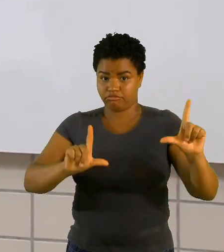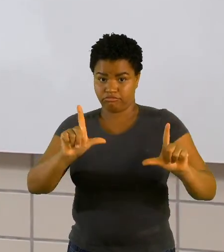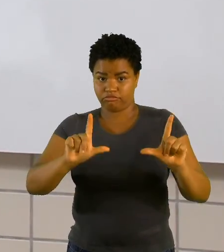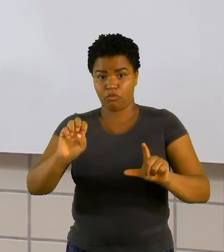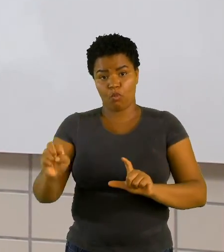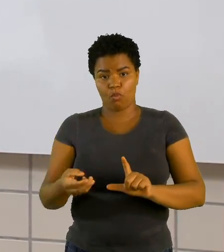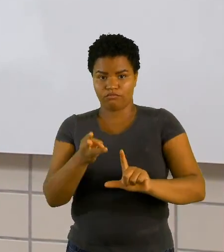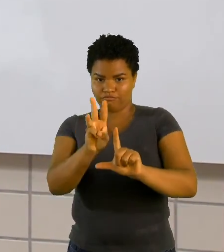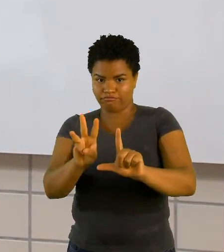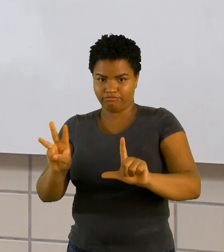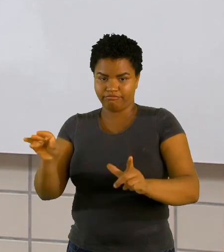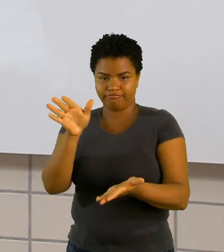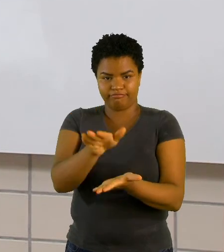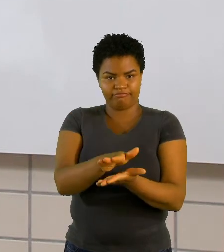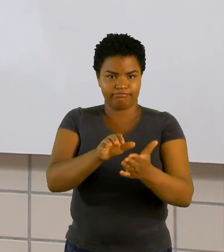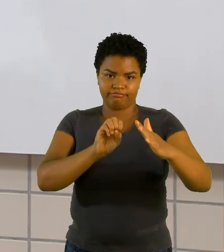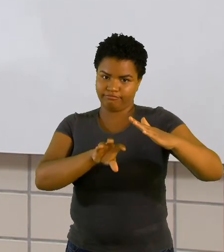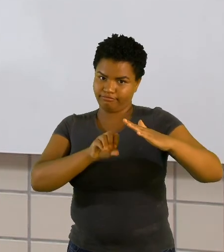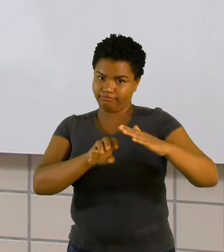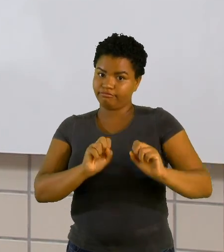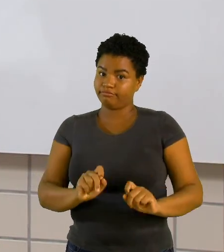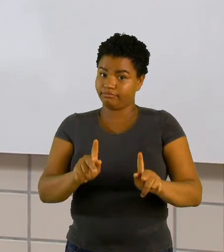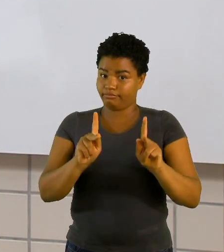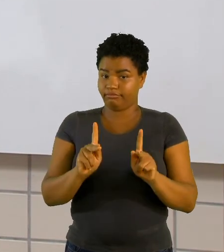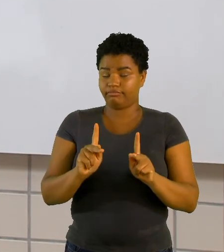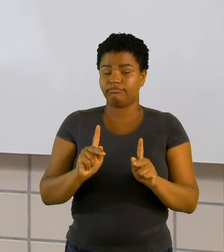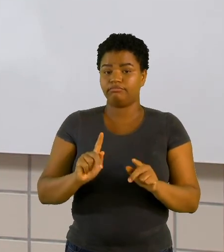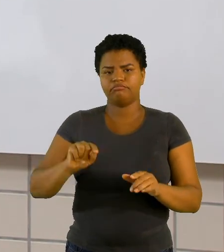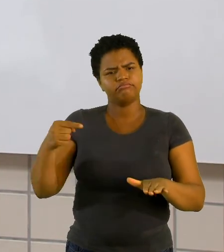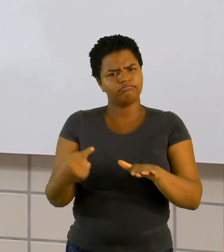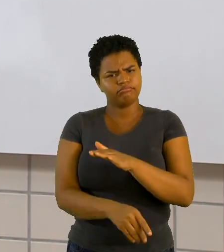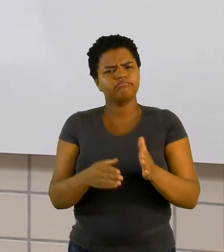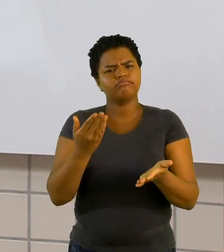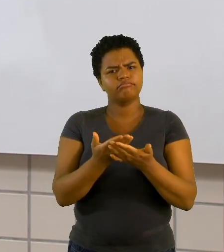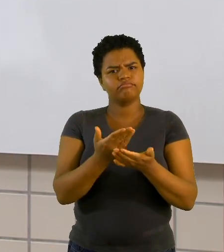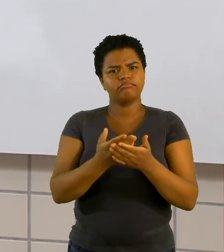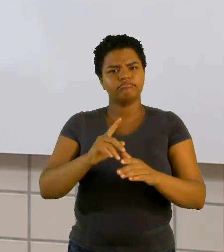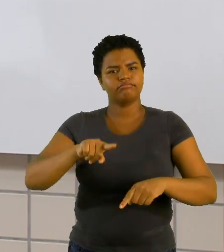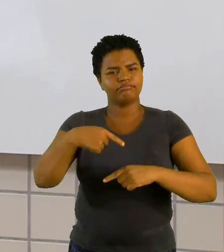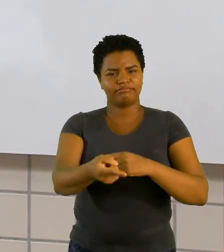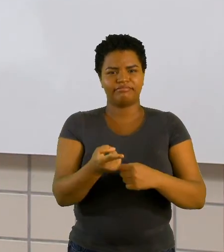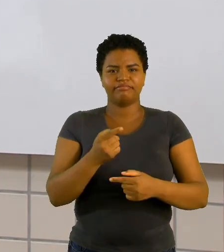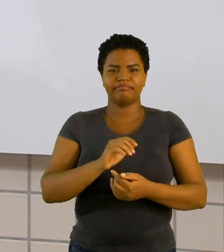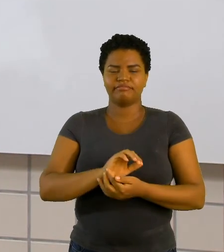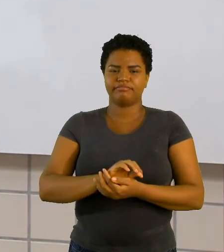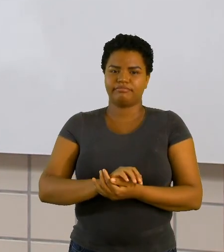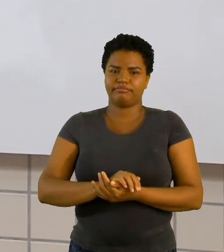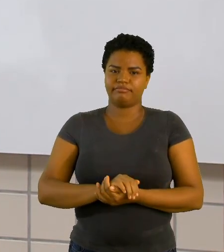plataforma Palmas Homeschool. Ok? Aprofunde seus estudos. Até a próxima!